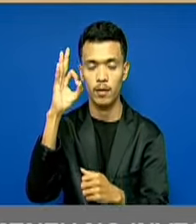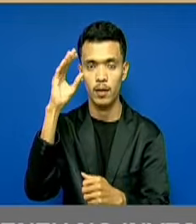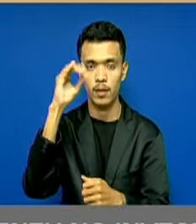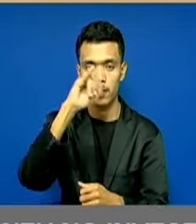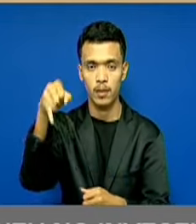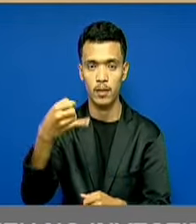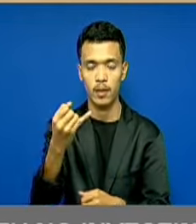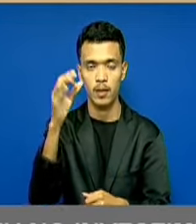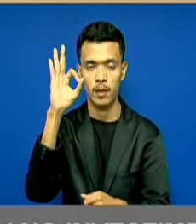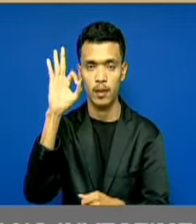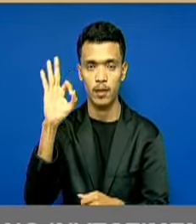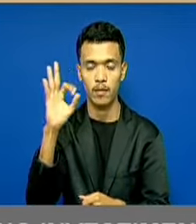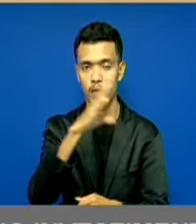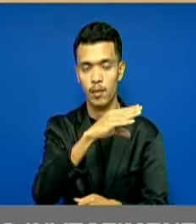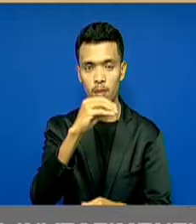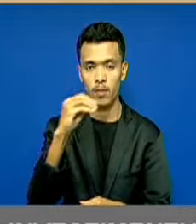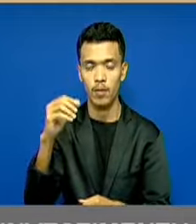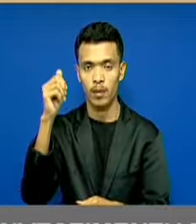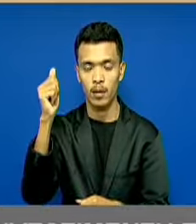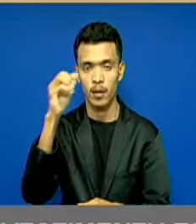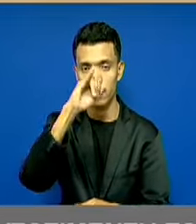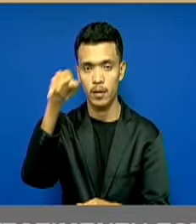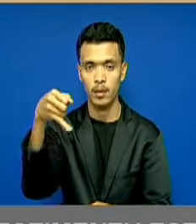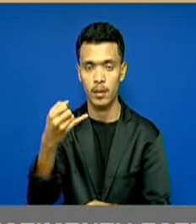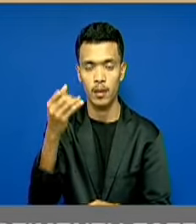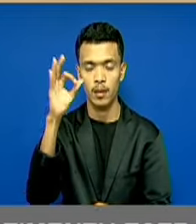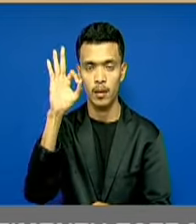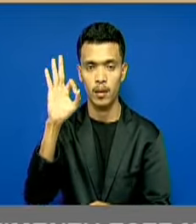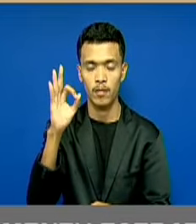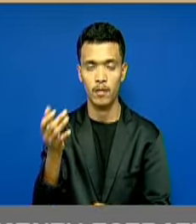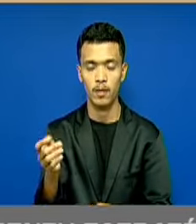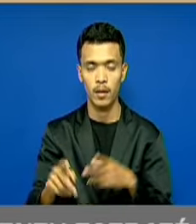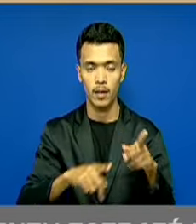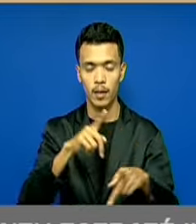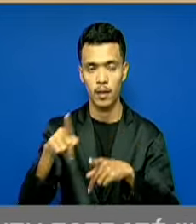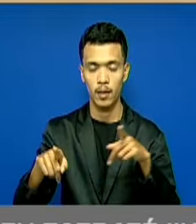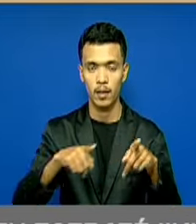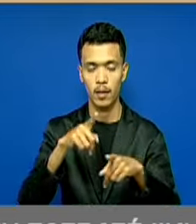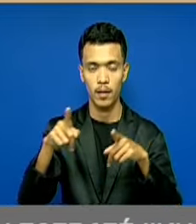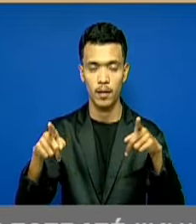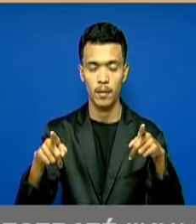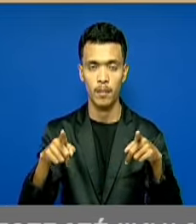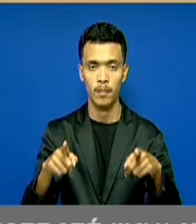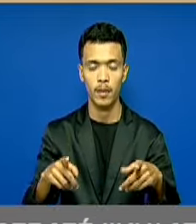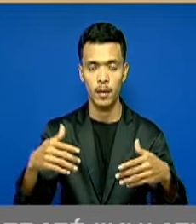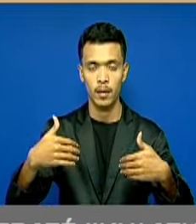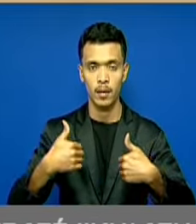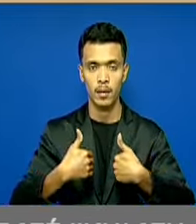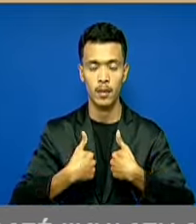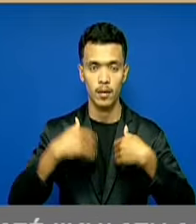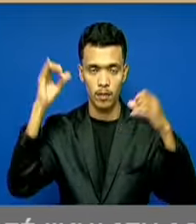FZF, no AZF. Cidadão refere a indícios